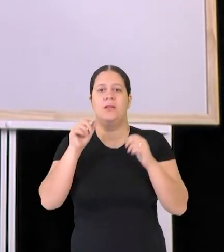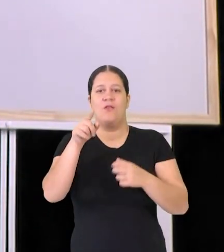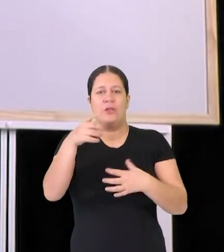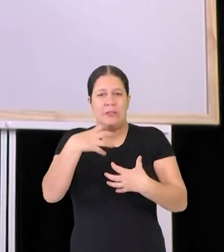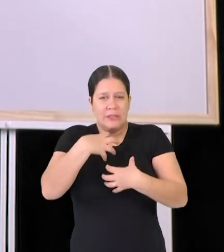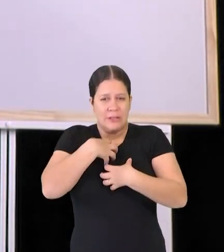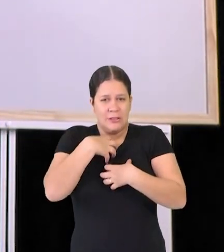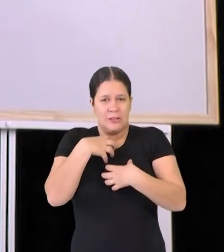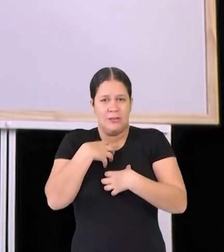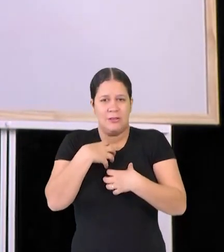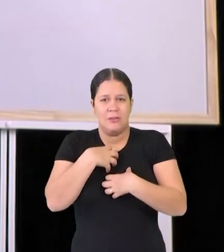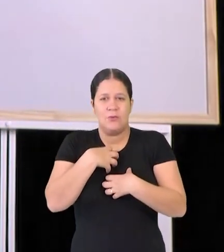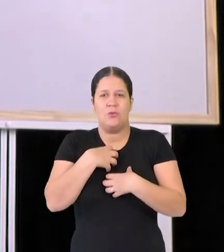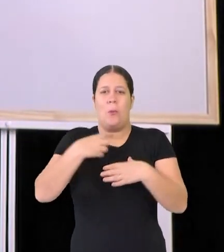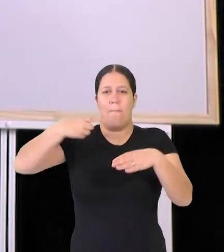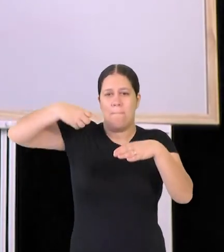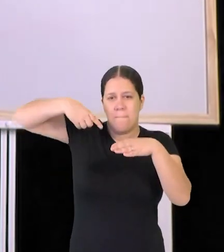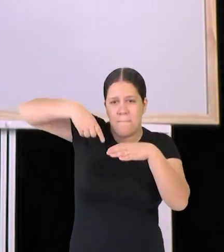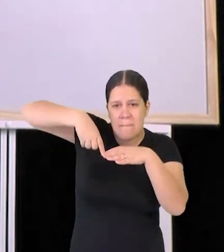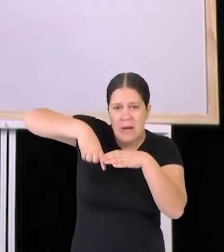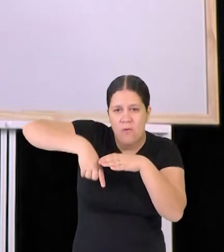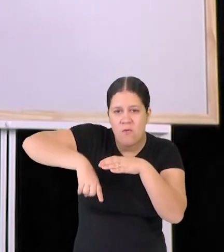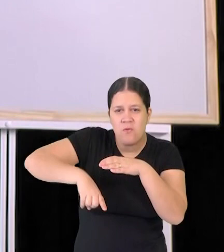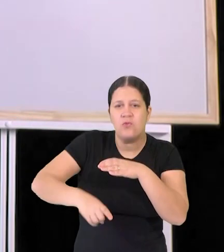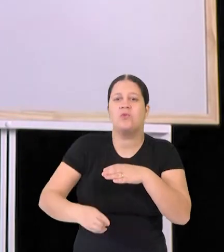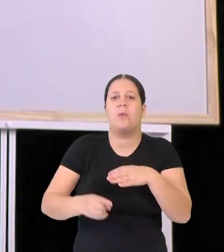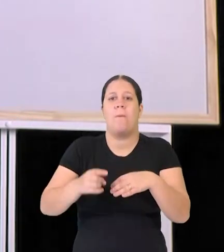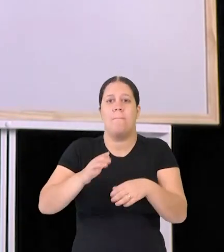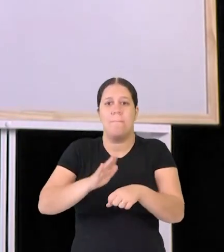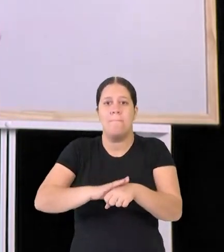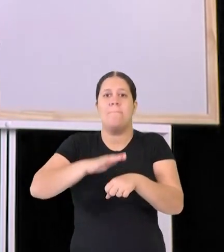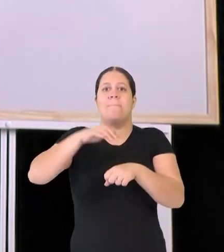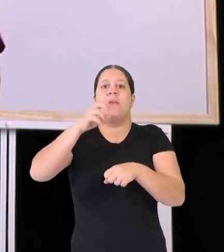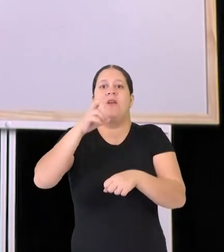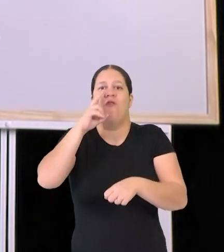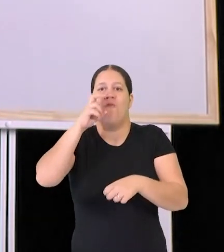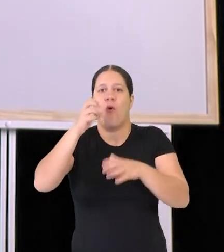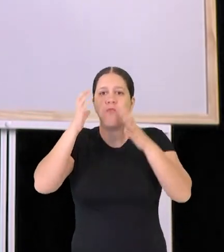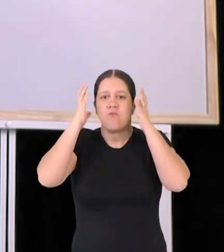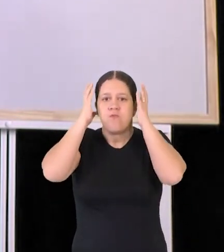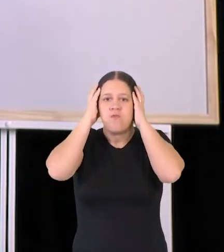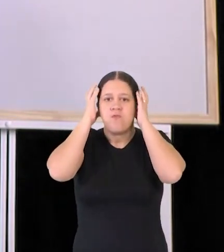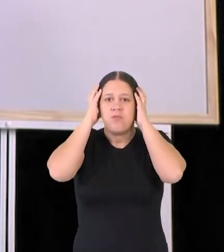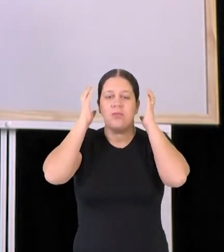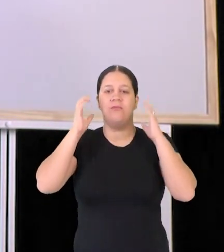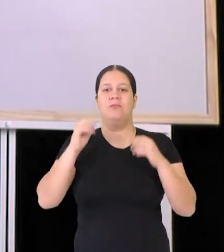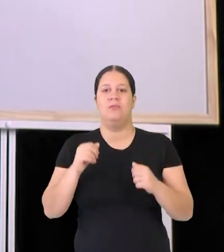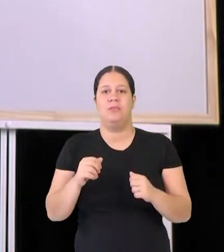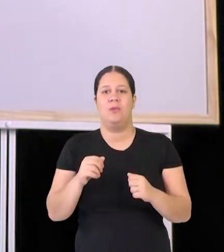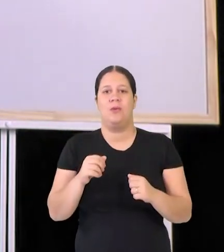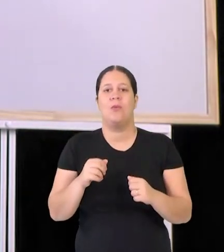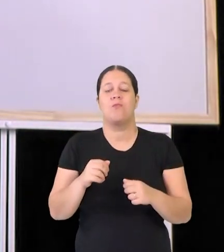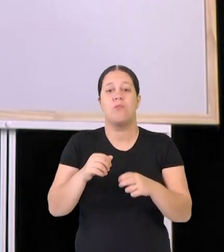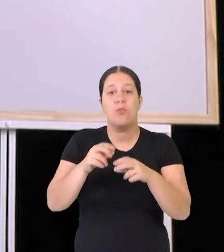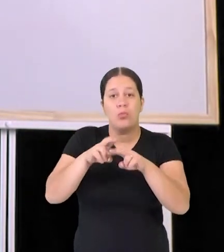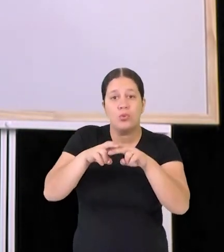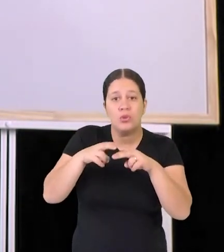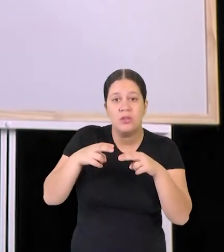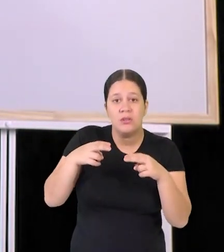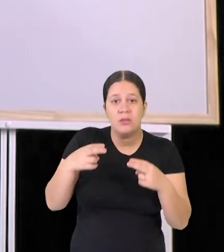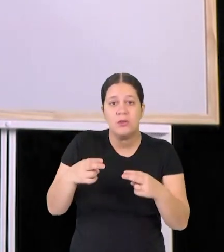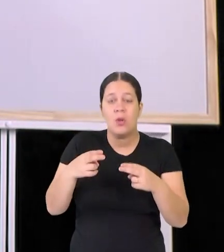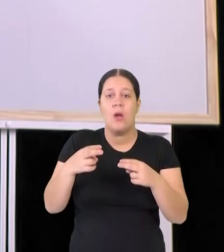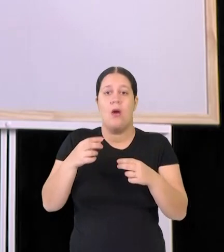sobre você. Então, quanto mais fundo você desce, maior é a pressão. Por isso, por exemplo, um mergulhador,